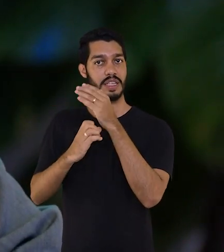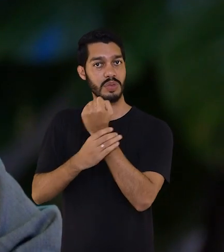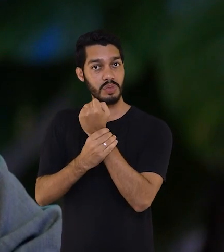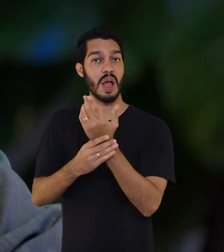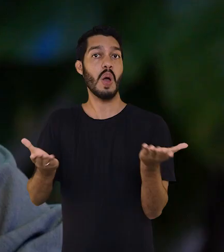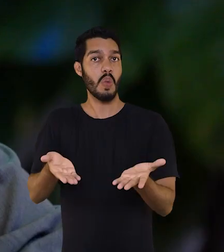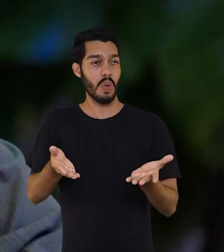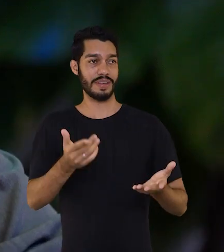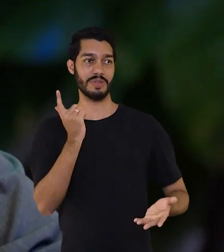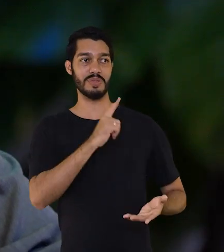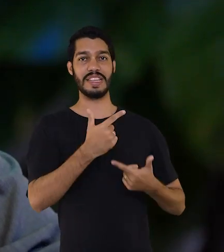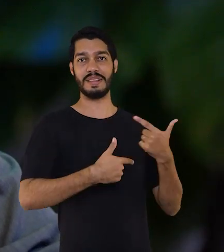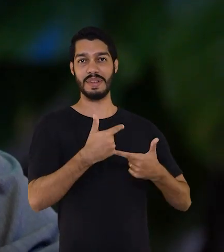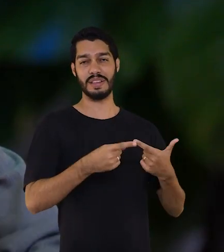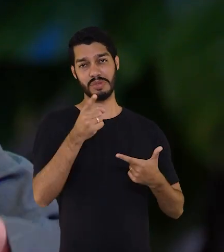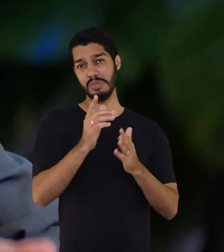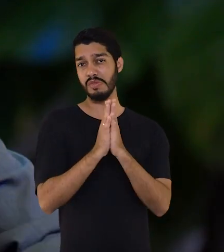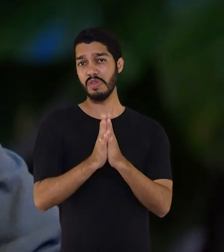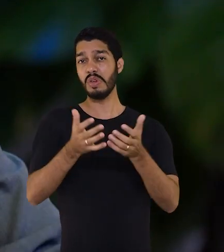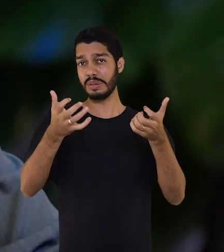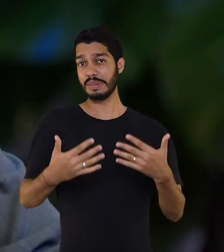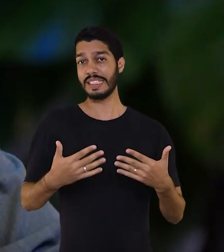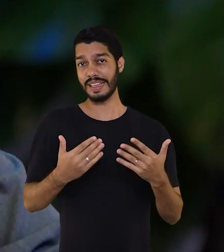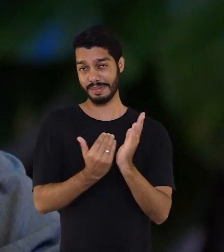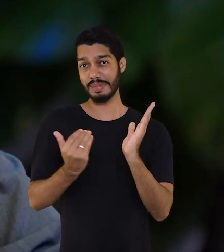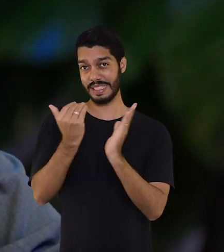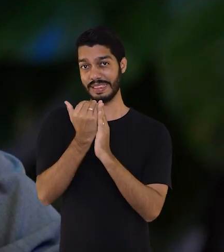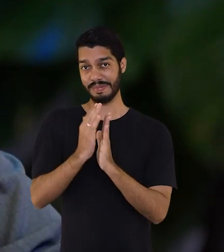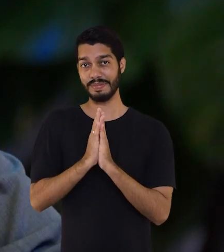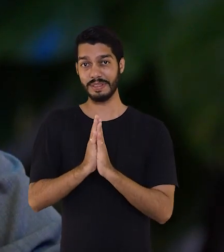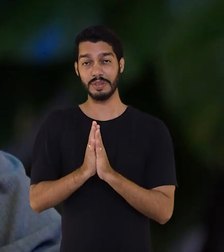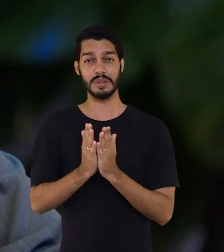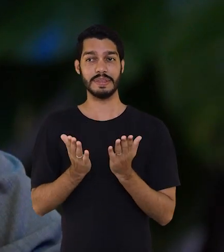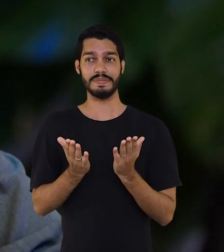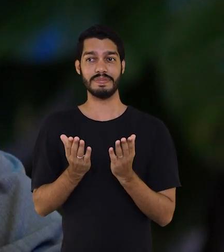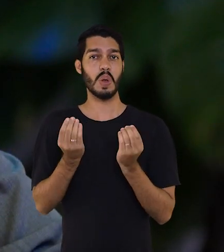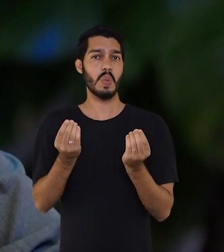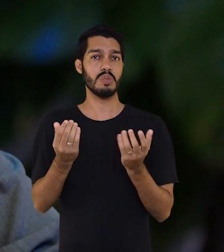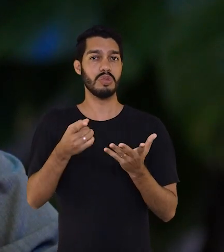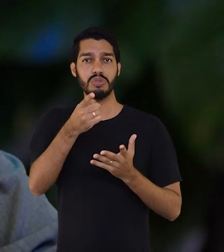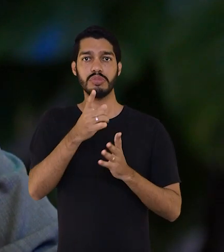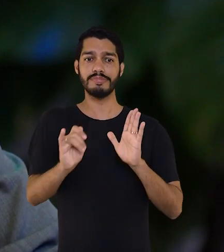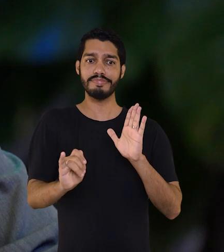seguros e agora está fazendo a Segura. E aí, eu queria que você contasse também um pouquinho dessa